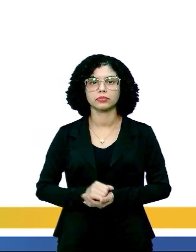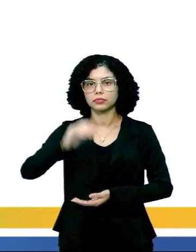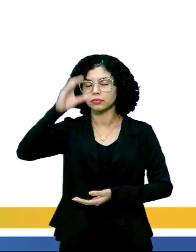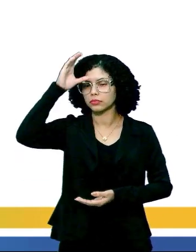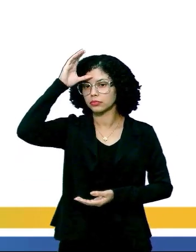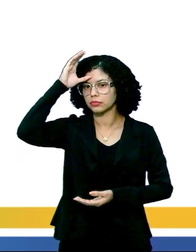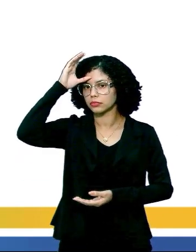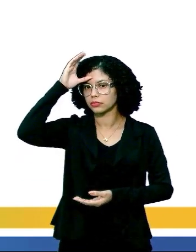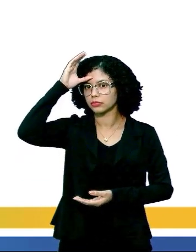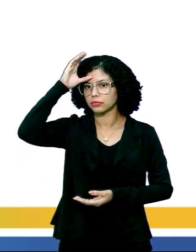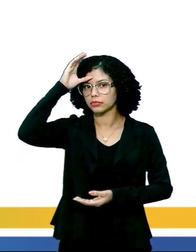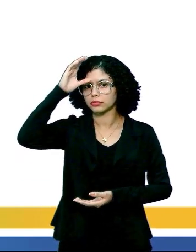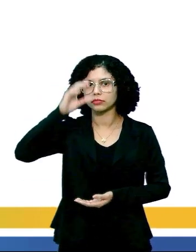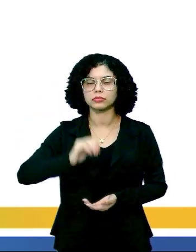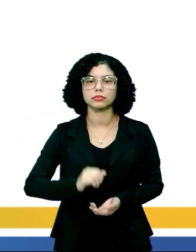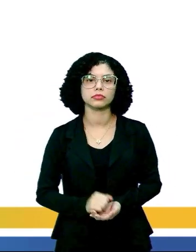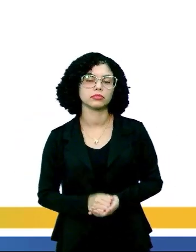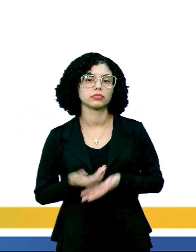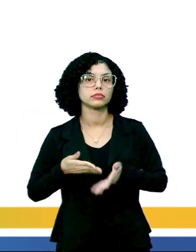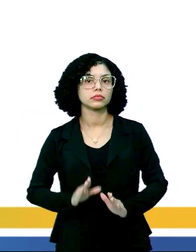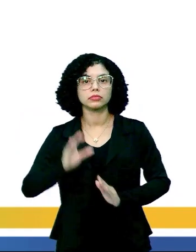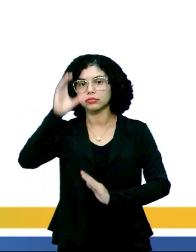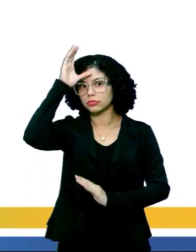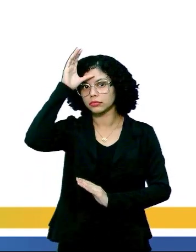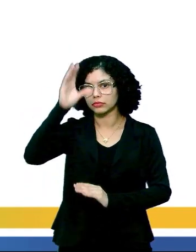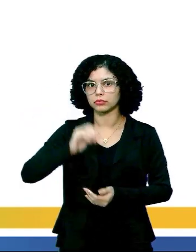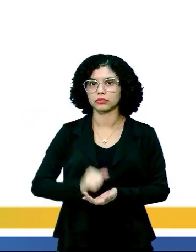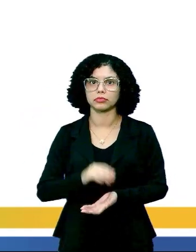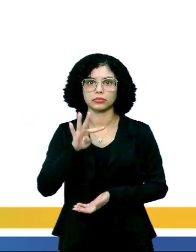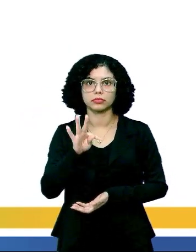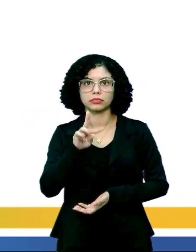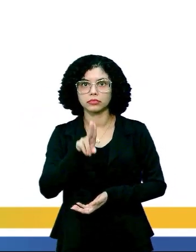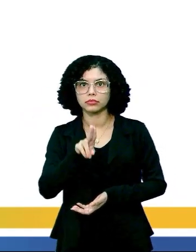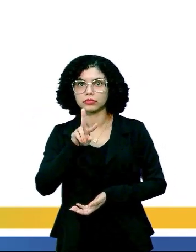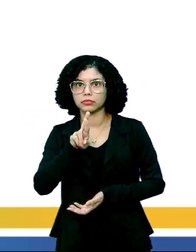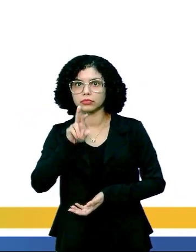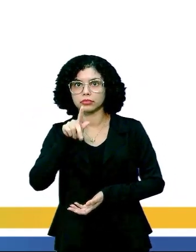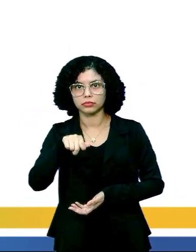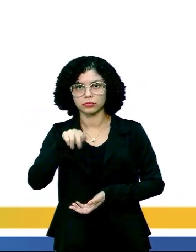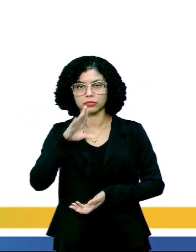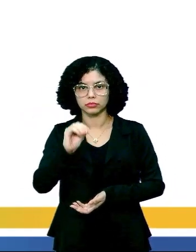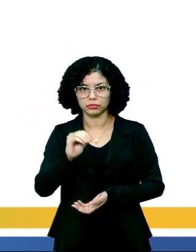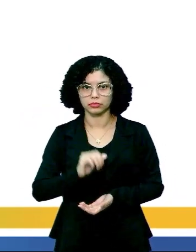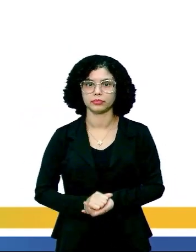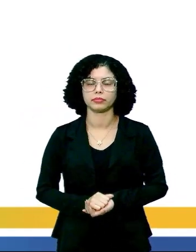Turquia, e quem nasceu na Turquia é turco, ok? Turkish.